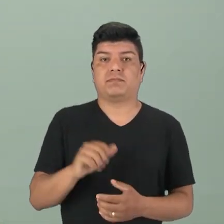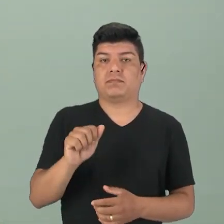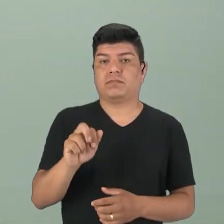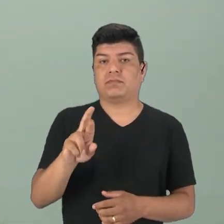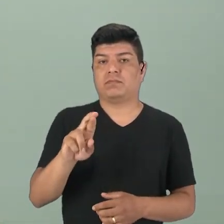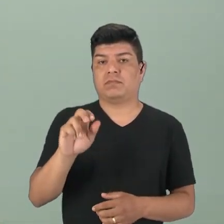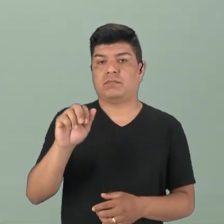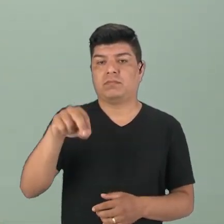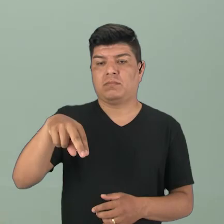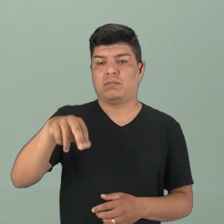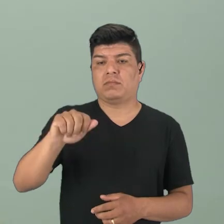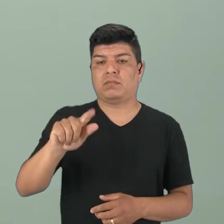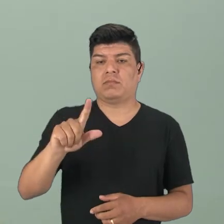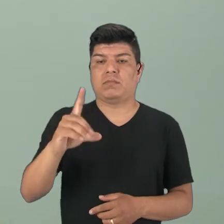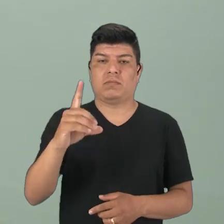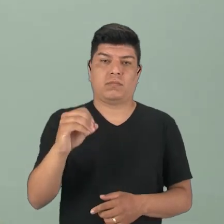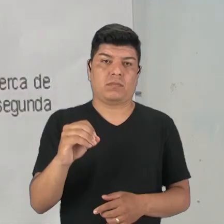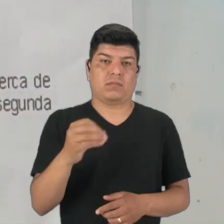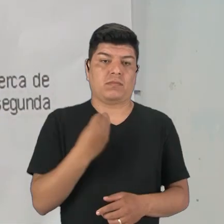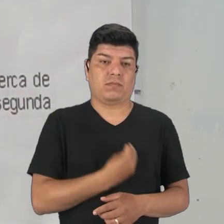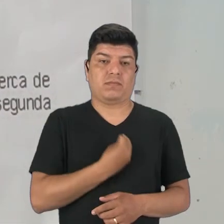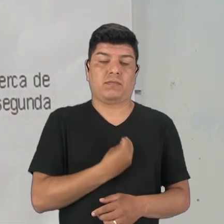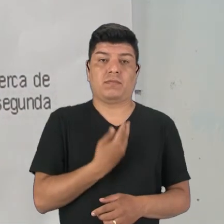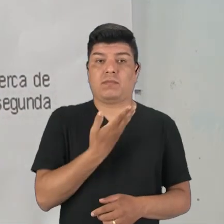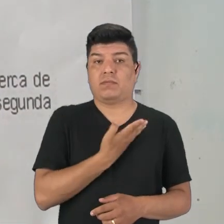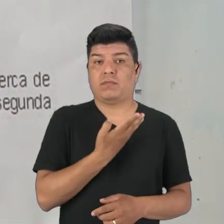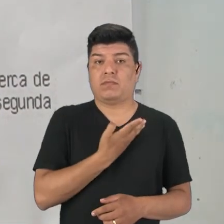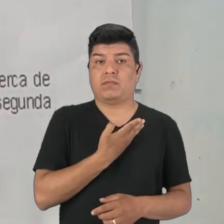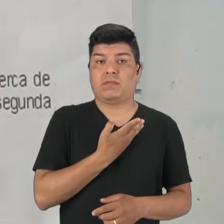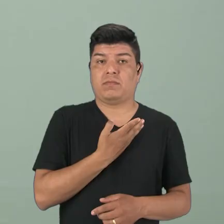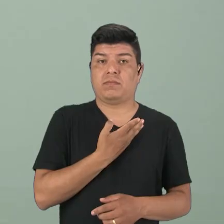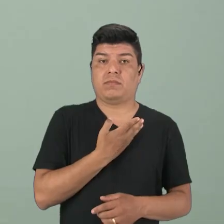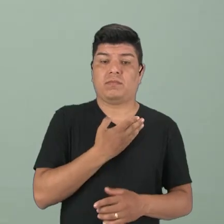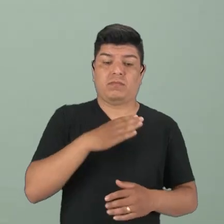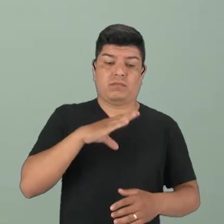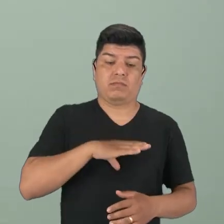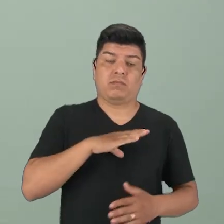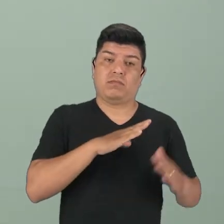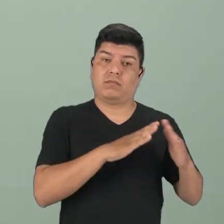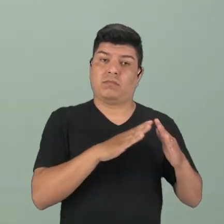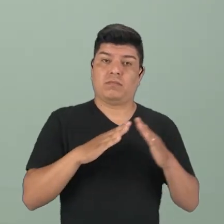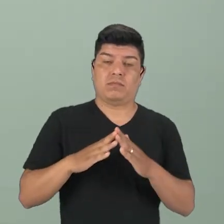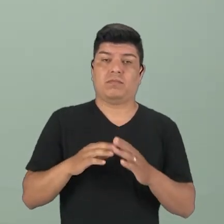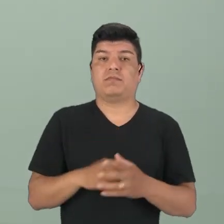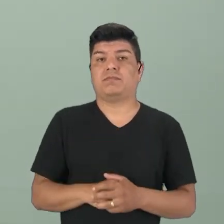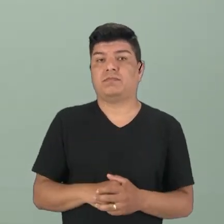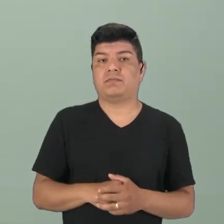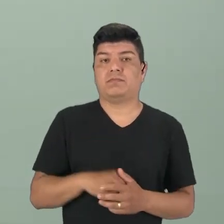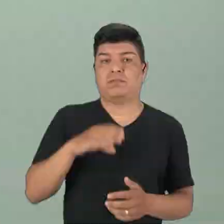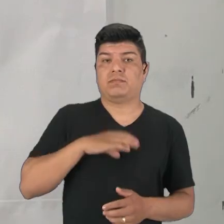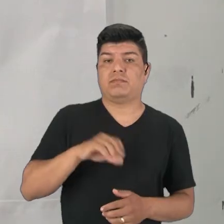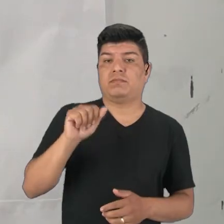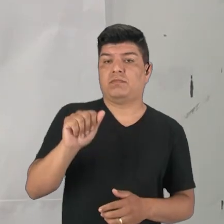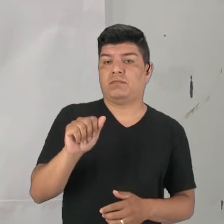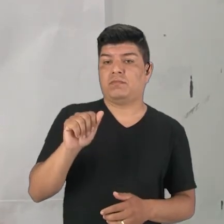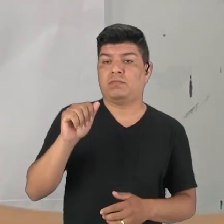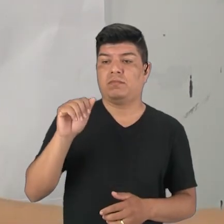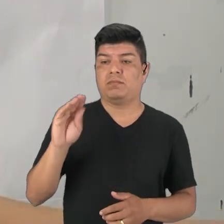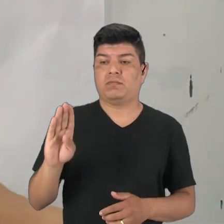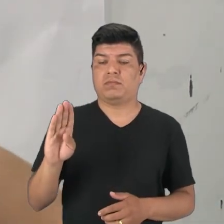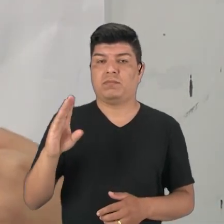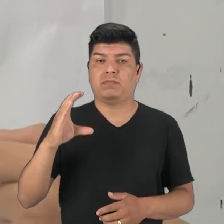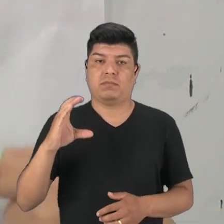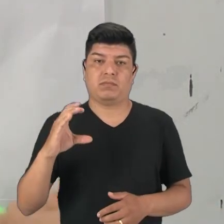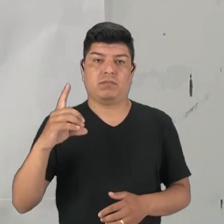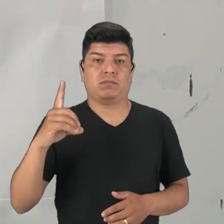foi viajar para visitar um amigo de uma cidade vizinha. Vocês vão ver o percurso aqui, ó, da cidade A, B, C e D, ó.